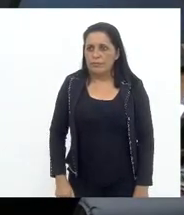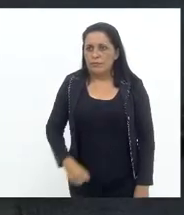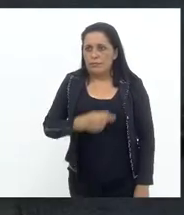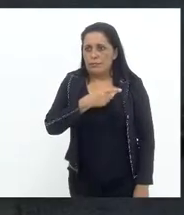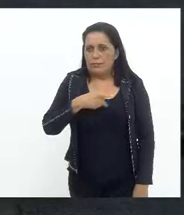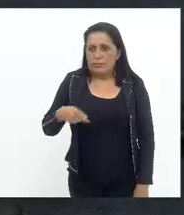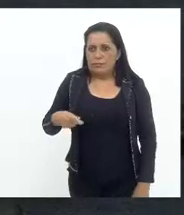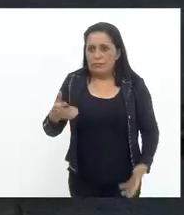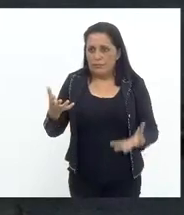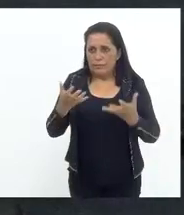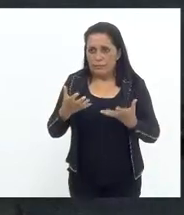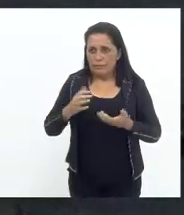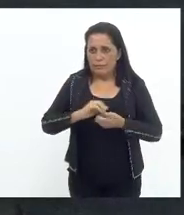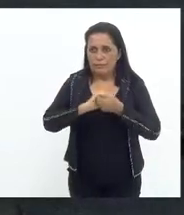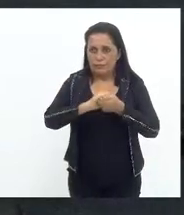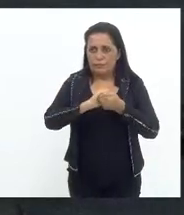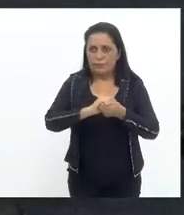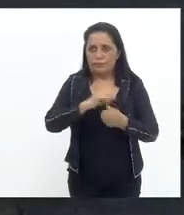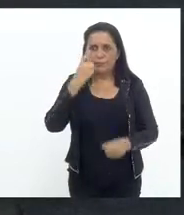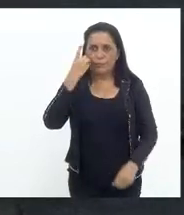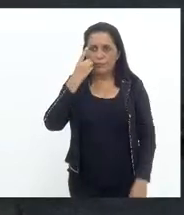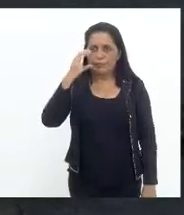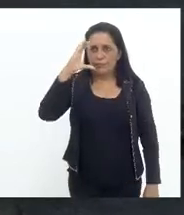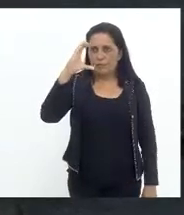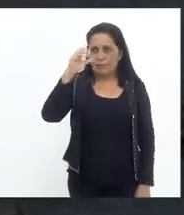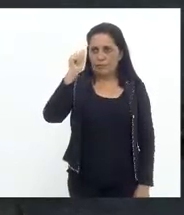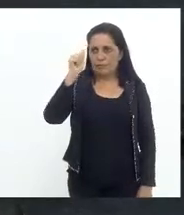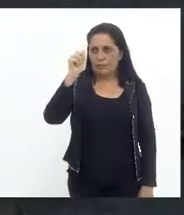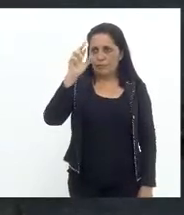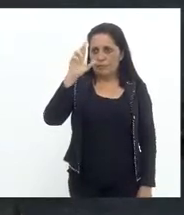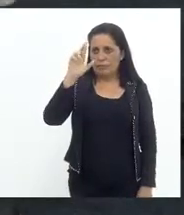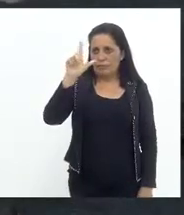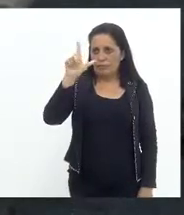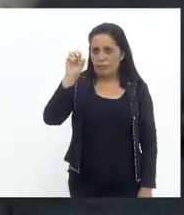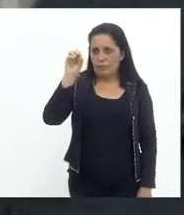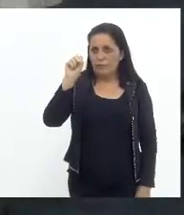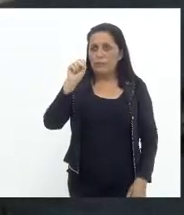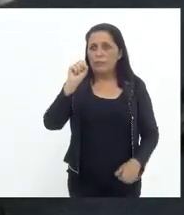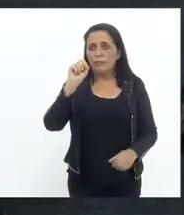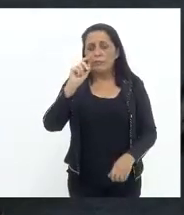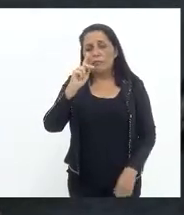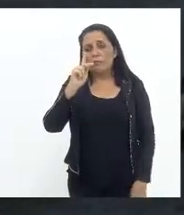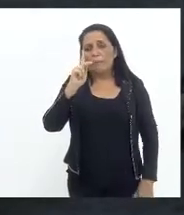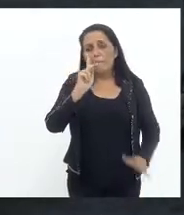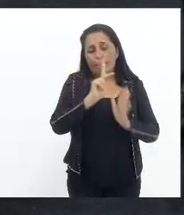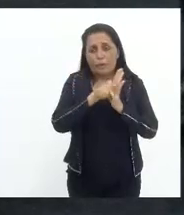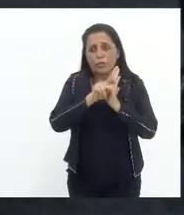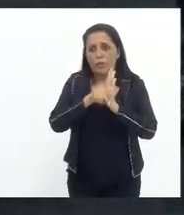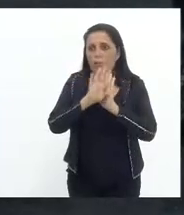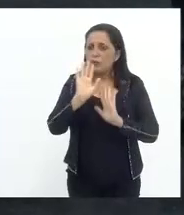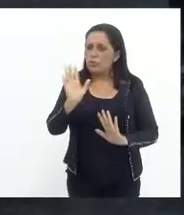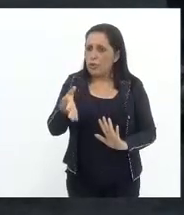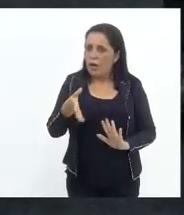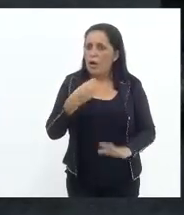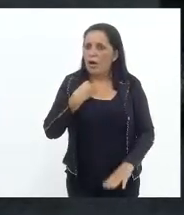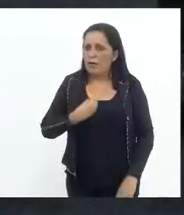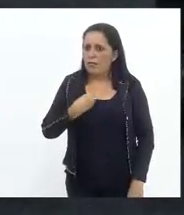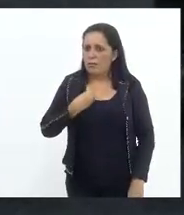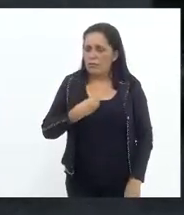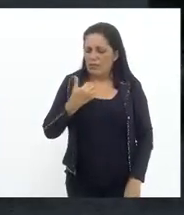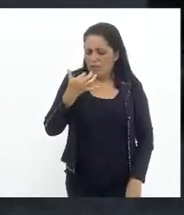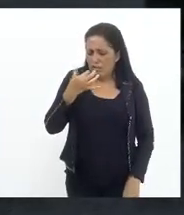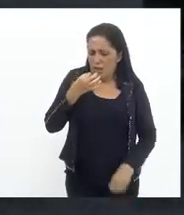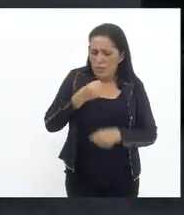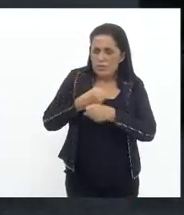Presidente, eu quero cumprimentar o deputado Carlos Min, que esse projeto ele já existe provavelmente há uma